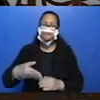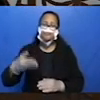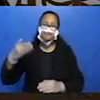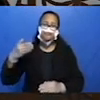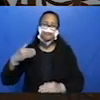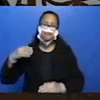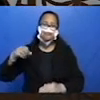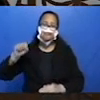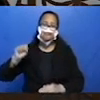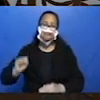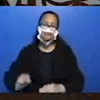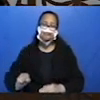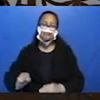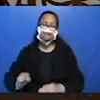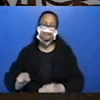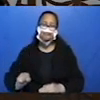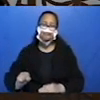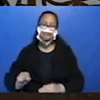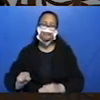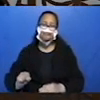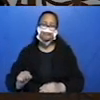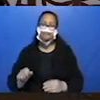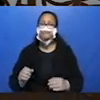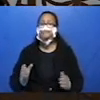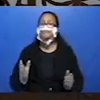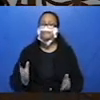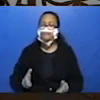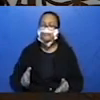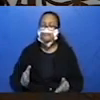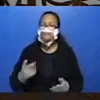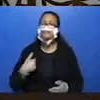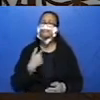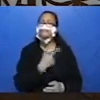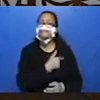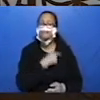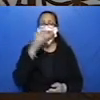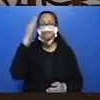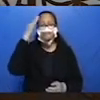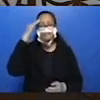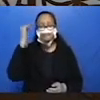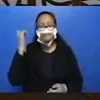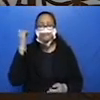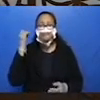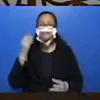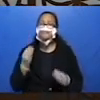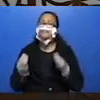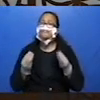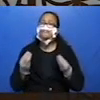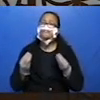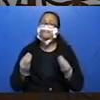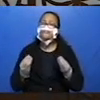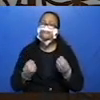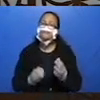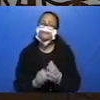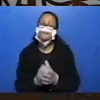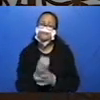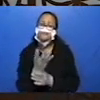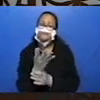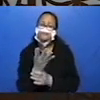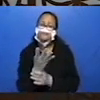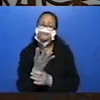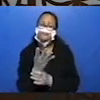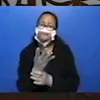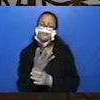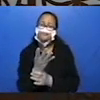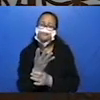sul. Então, dessa forma, eu sei bem como posicionar a minha horta. Por quê?